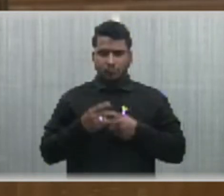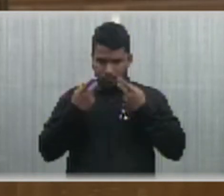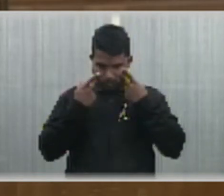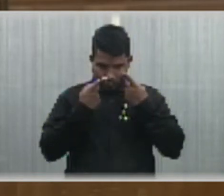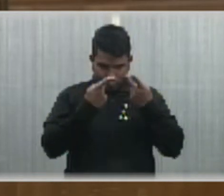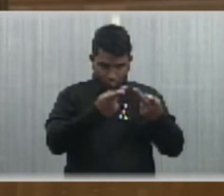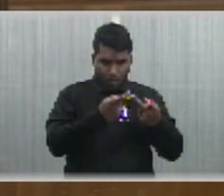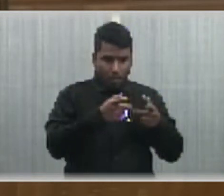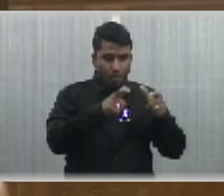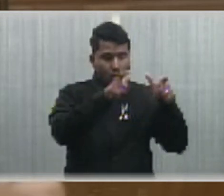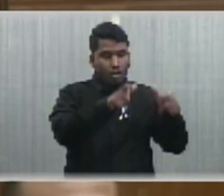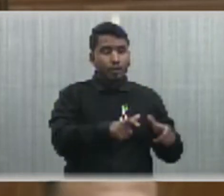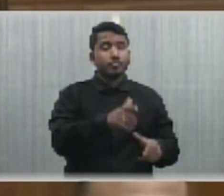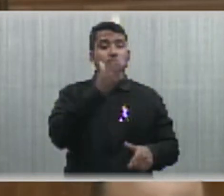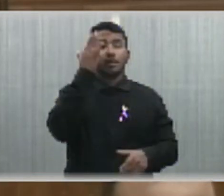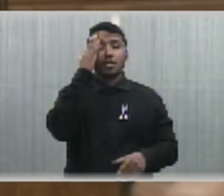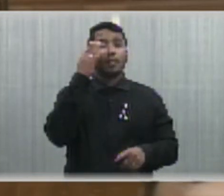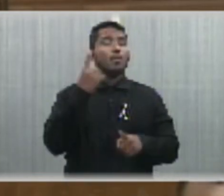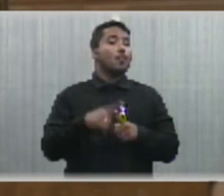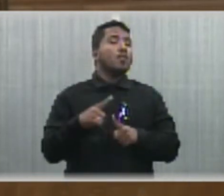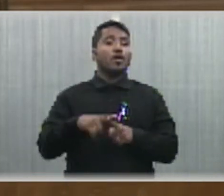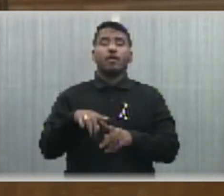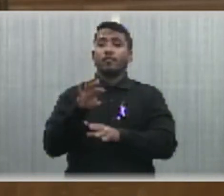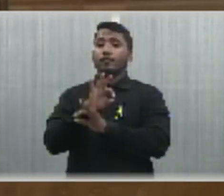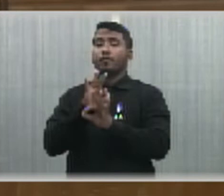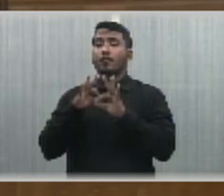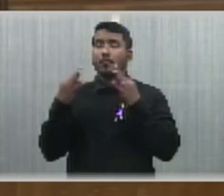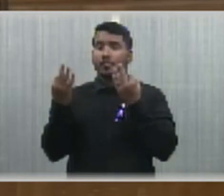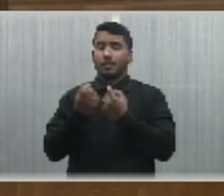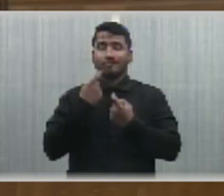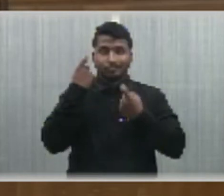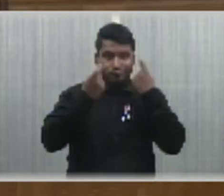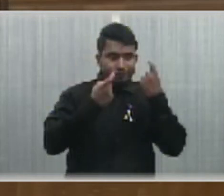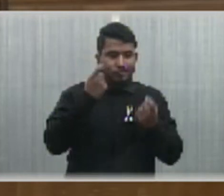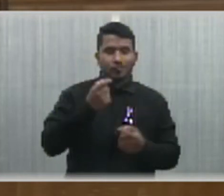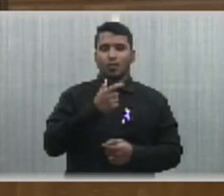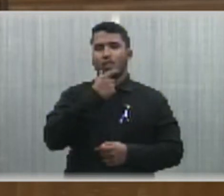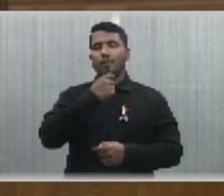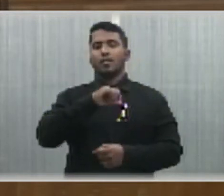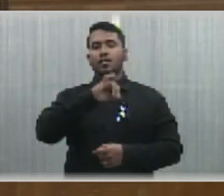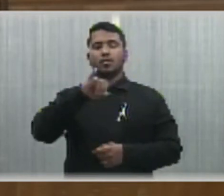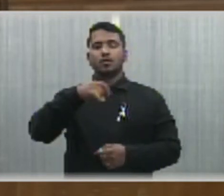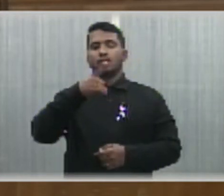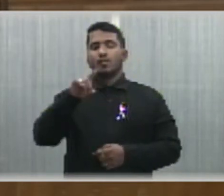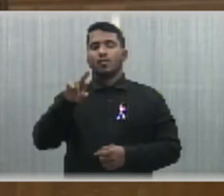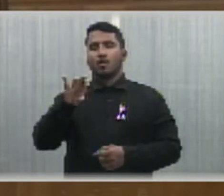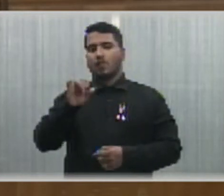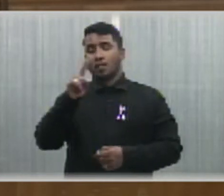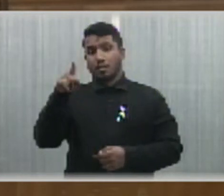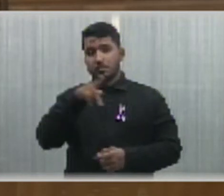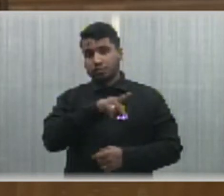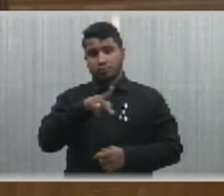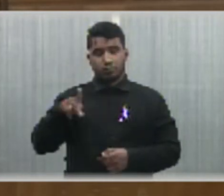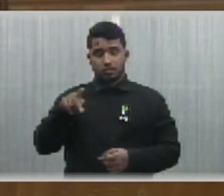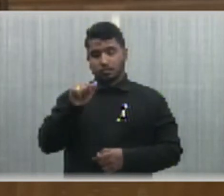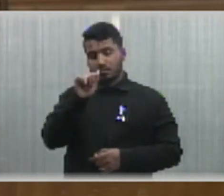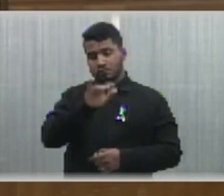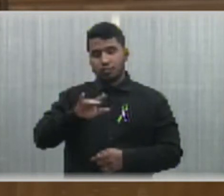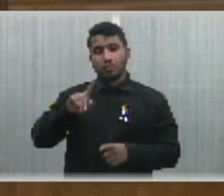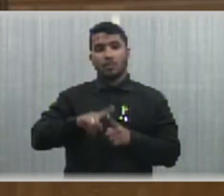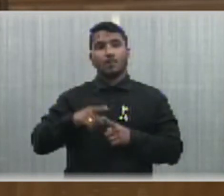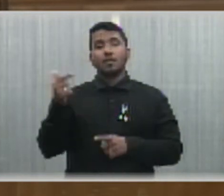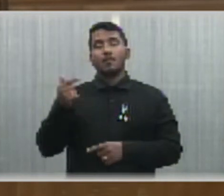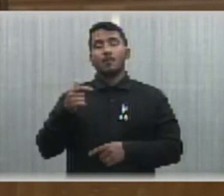local, entendeu a preocupação ali do seu João Rosa, que é o presidente da associação, a dona Francisca, que é a